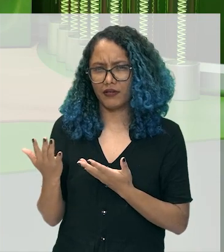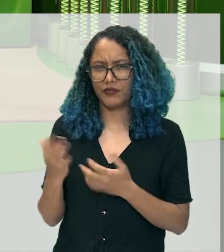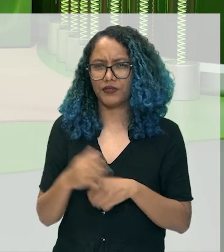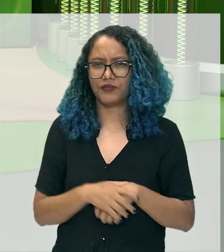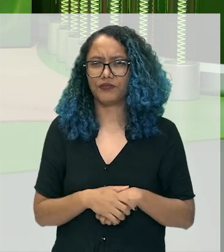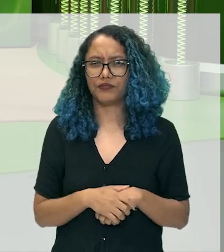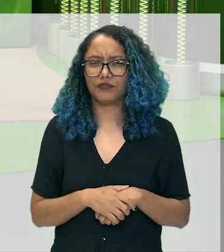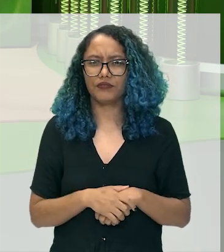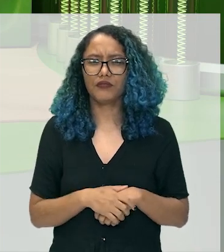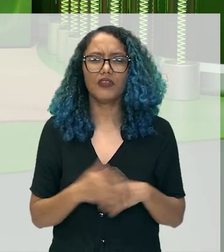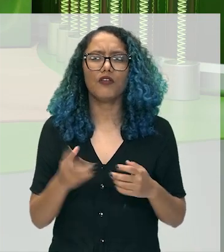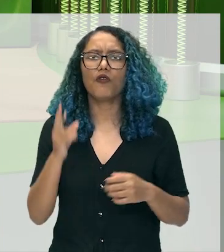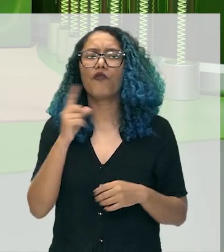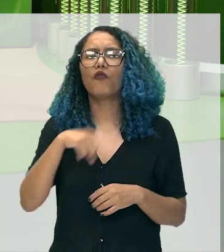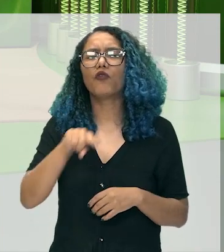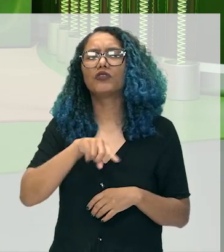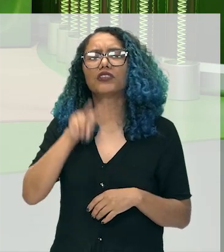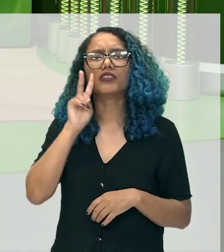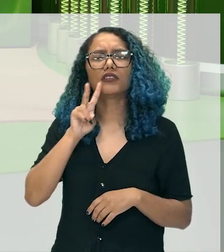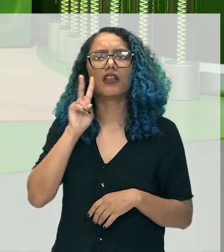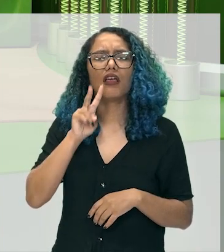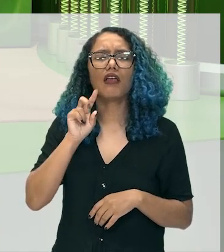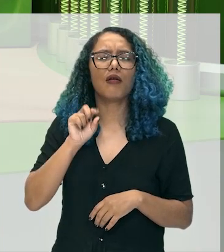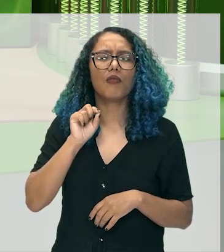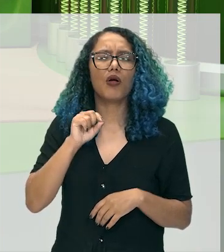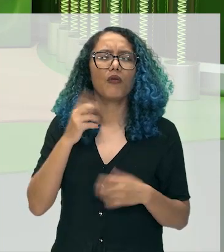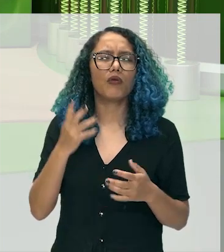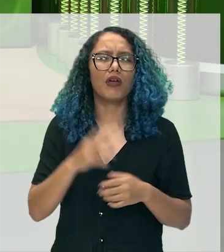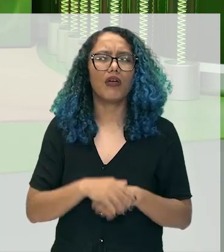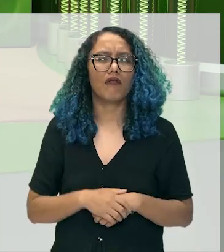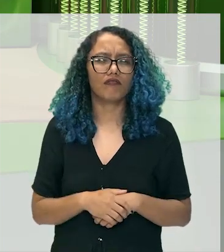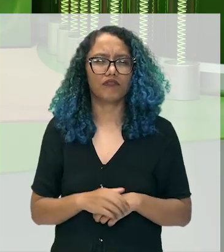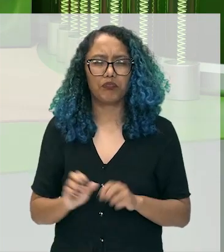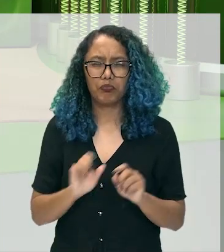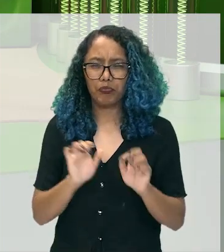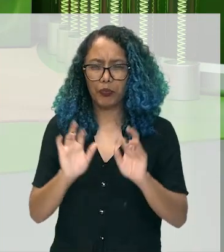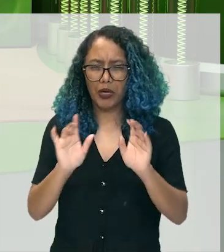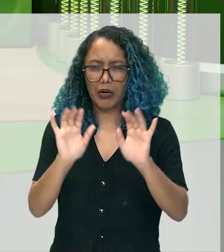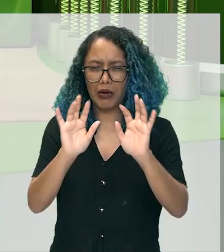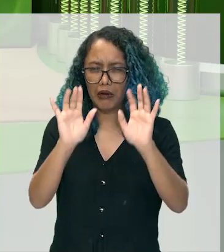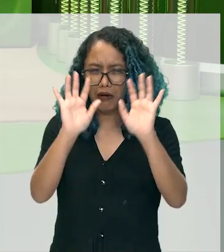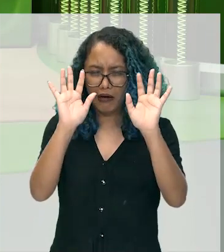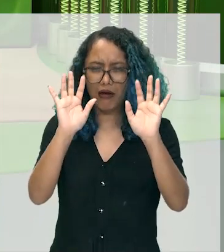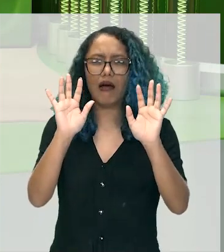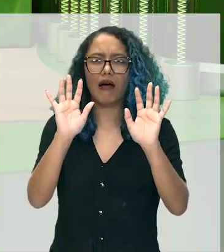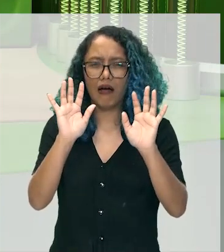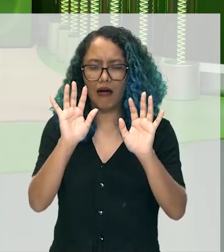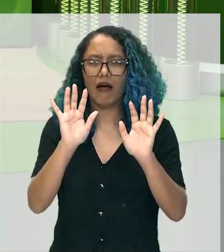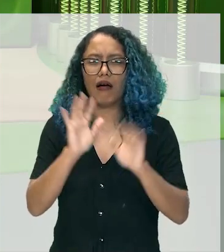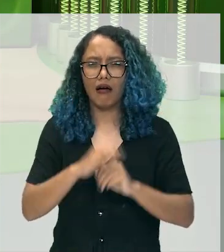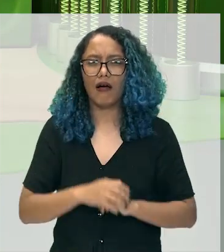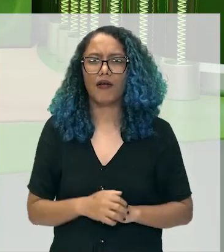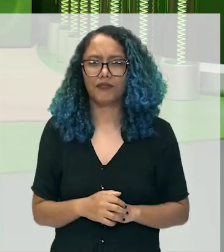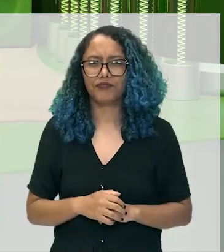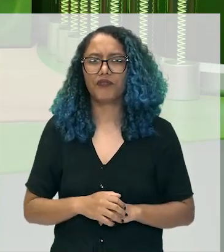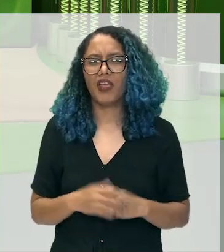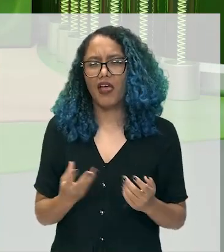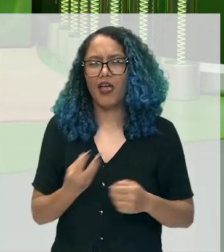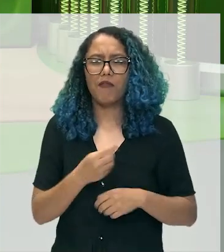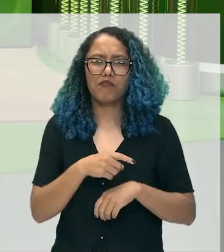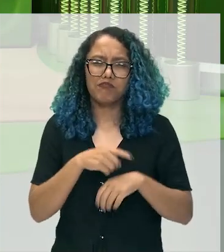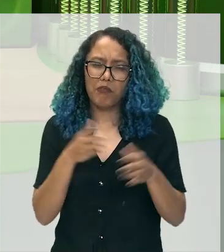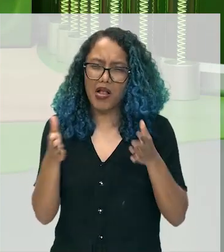várias imagens. O que faz lembrar vocês todos esses momentos aí que nós vivemos ao longo desse último